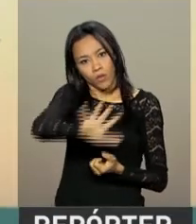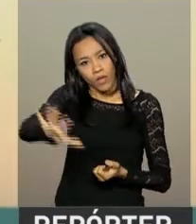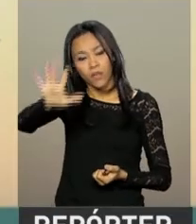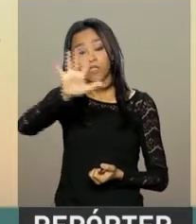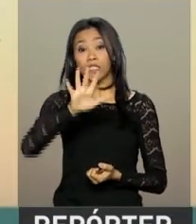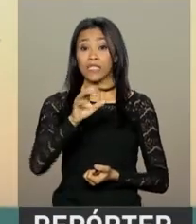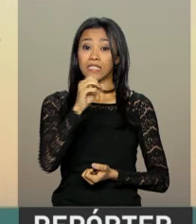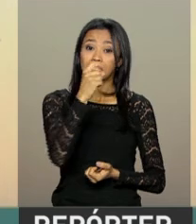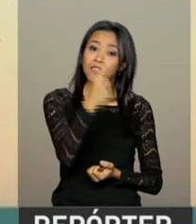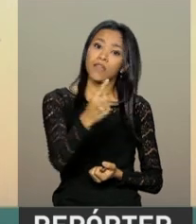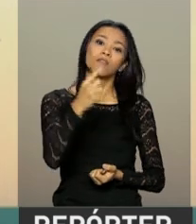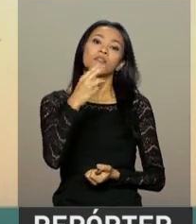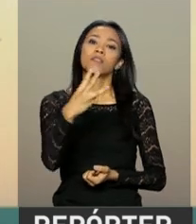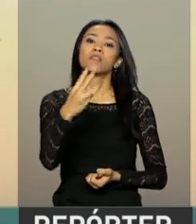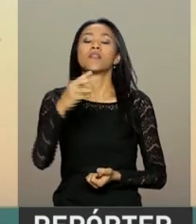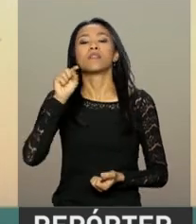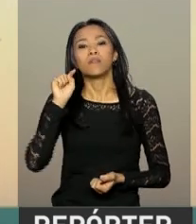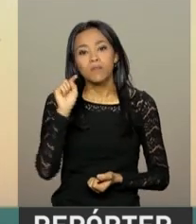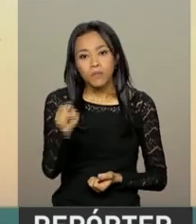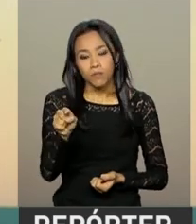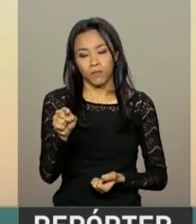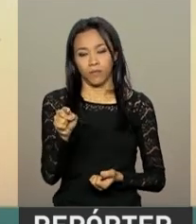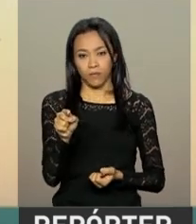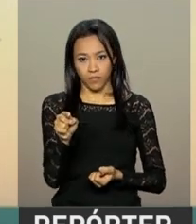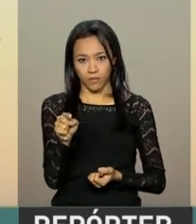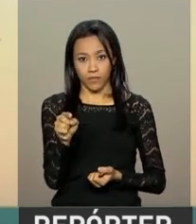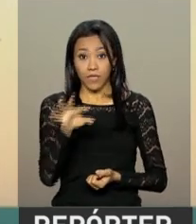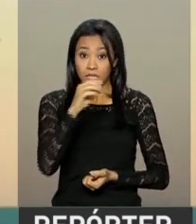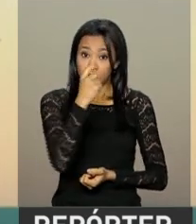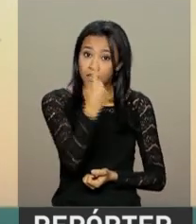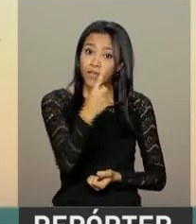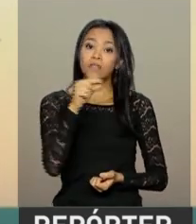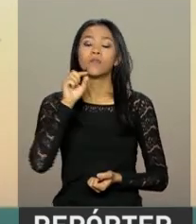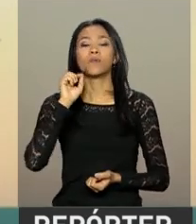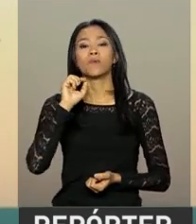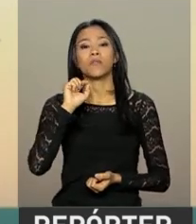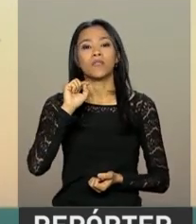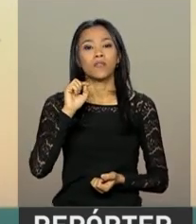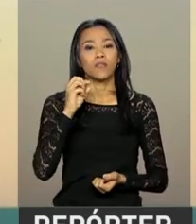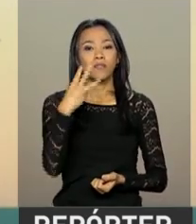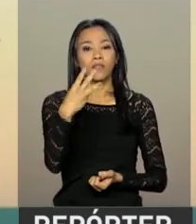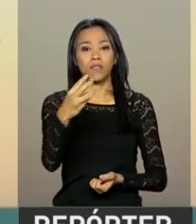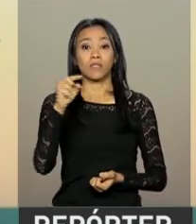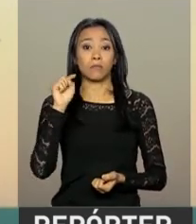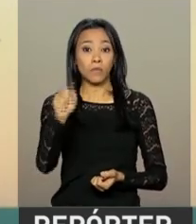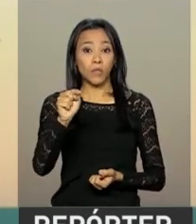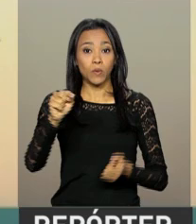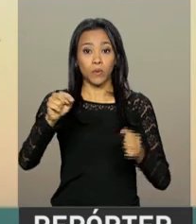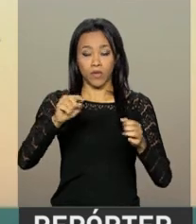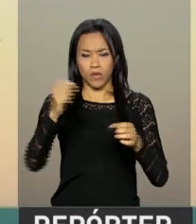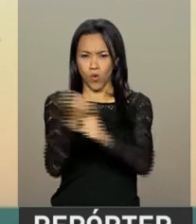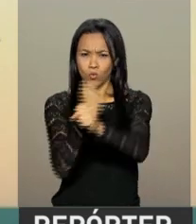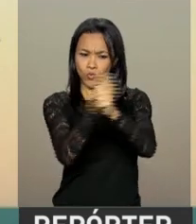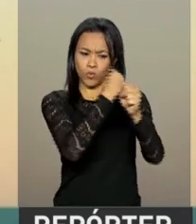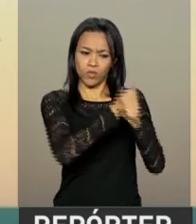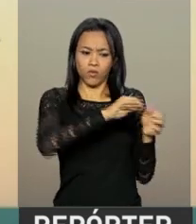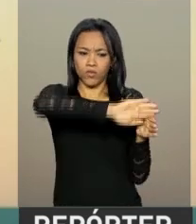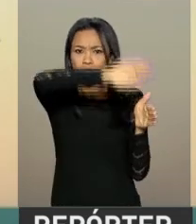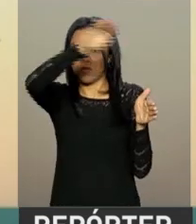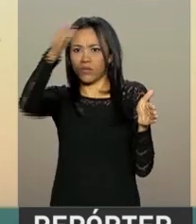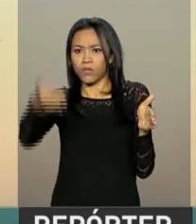trinta e três mil cento e trinta e três mil e 500 cisternas que beneficiarão